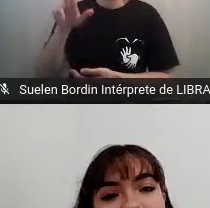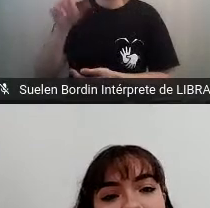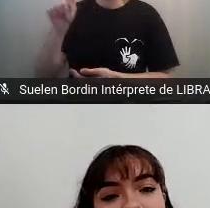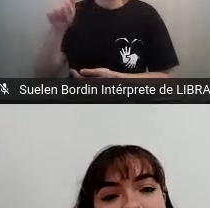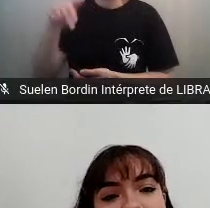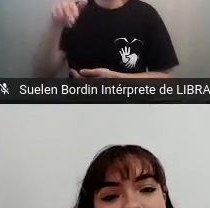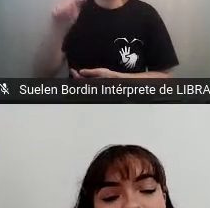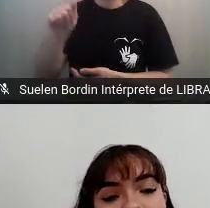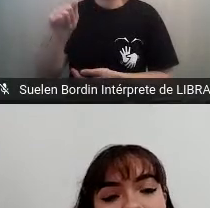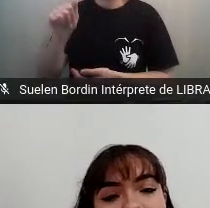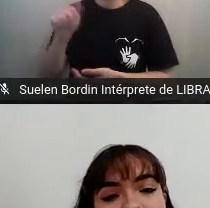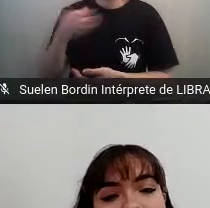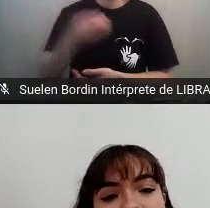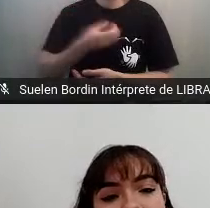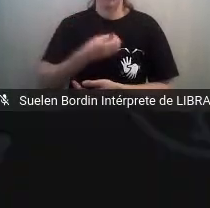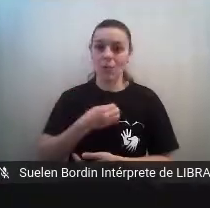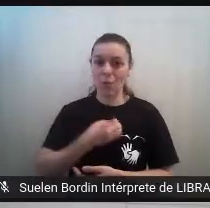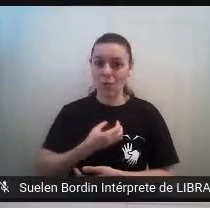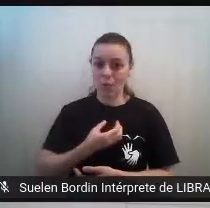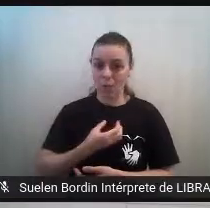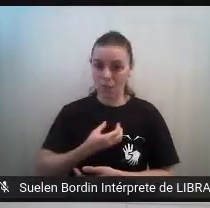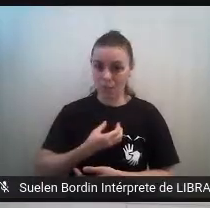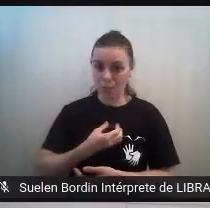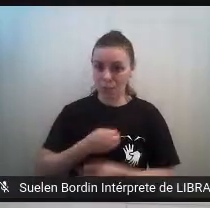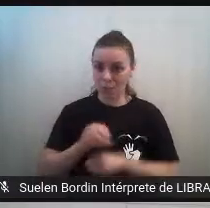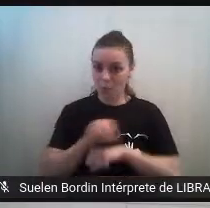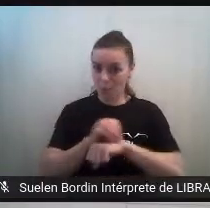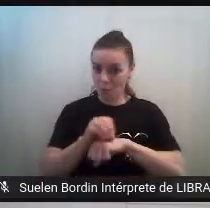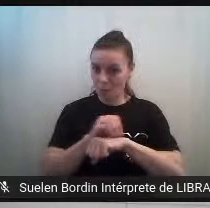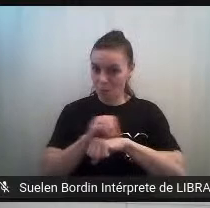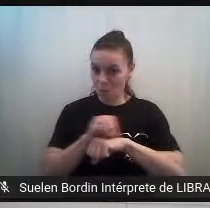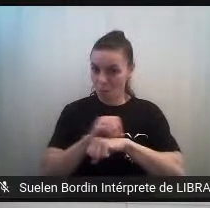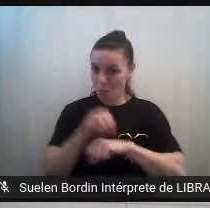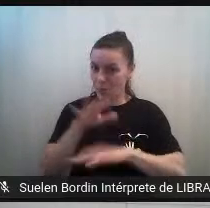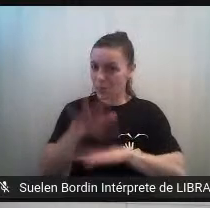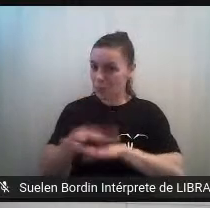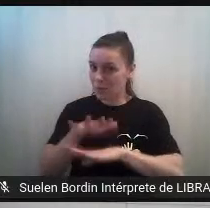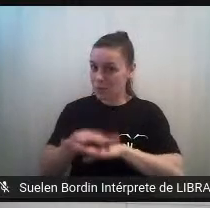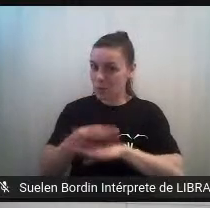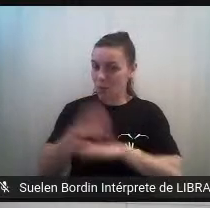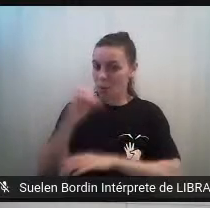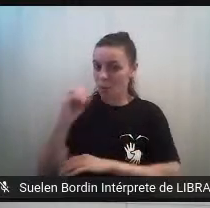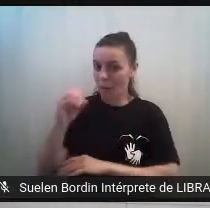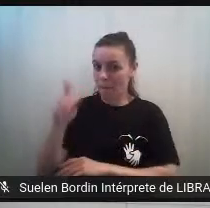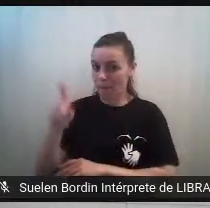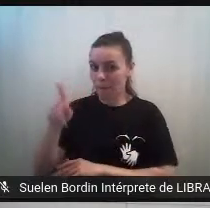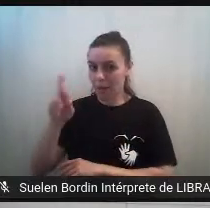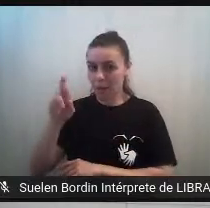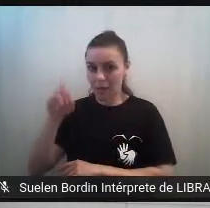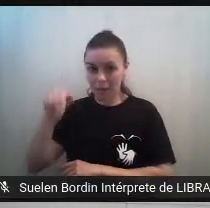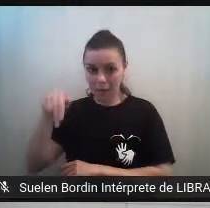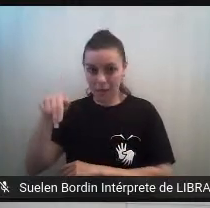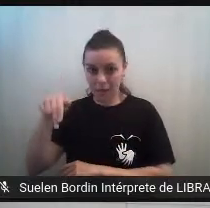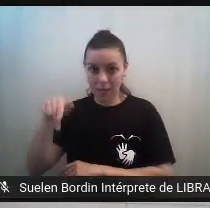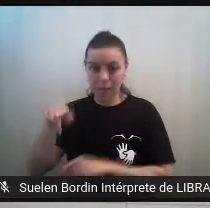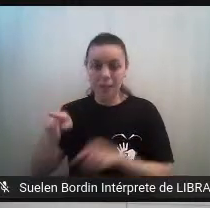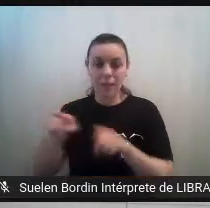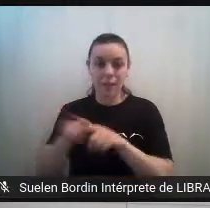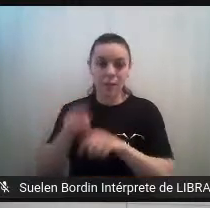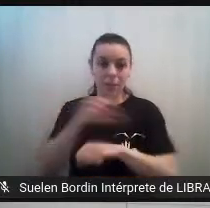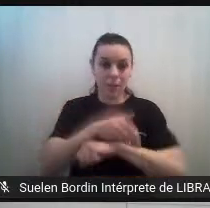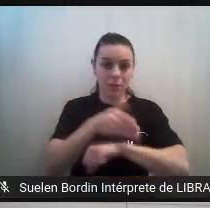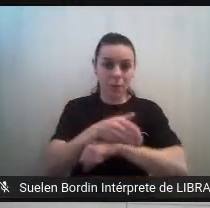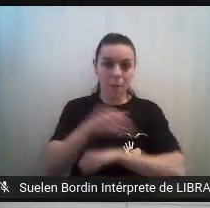ganhou ouro na Olimpíada Paranaense de Matemática, OPRM. E participou do POT, Polo